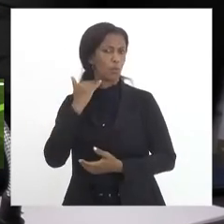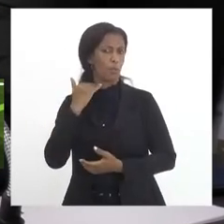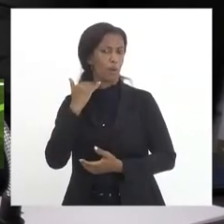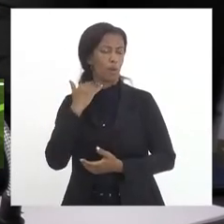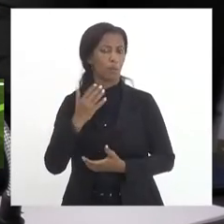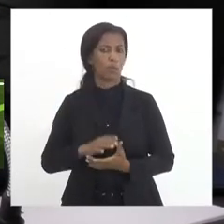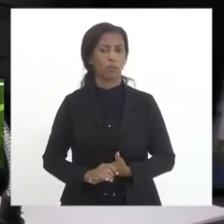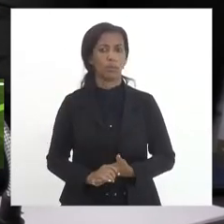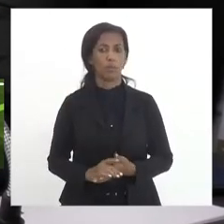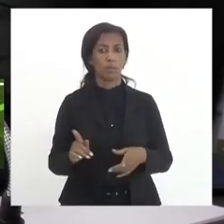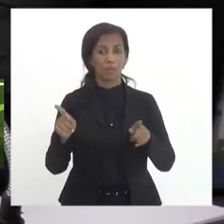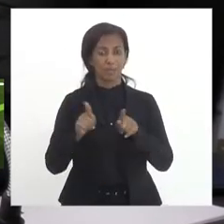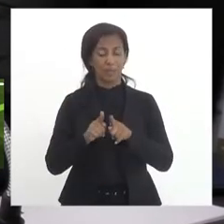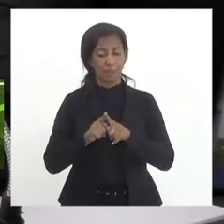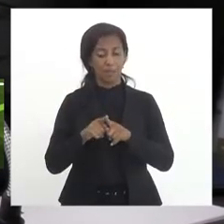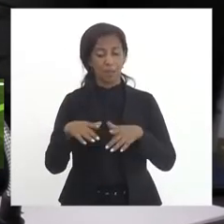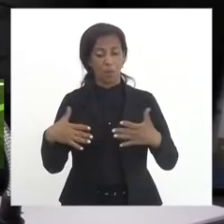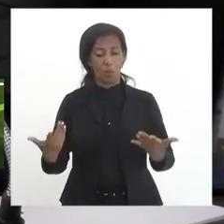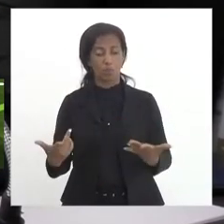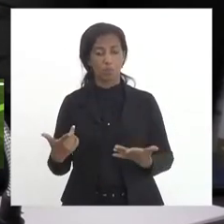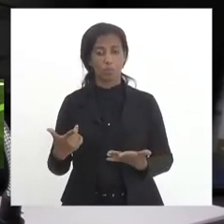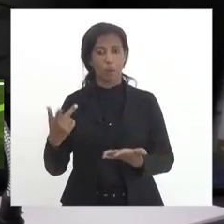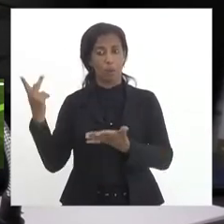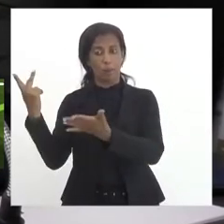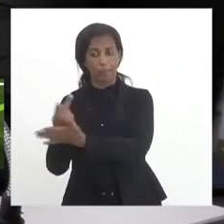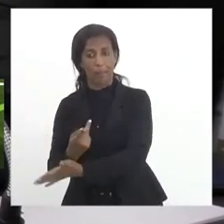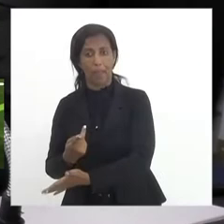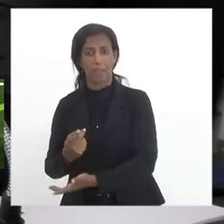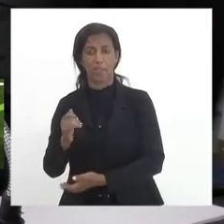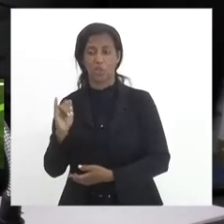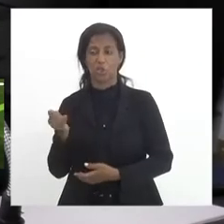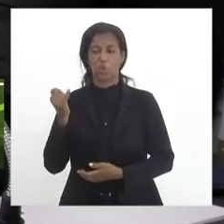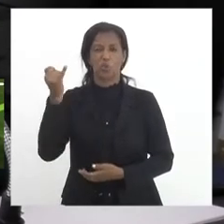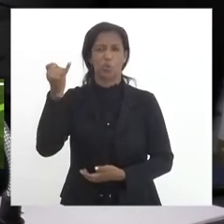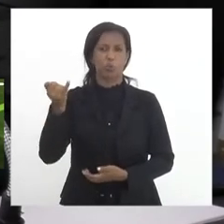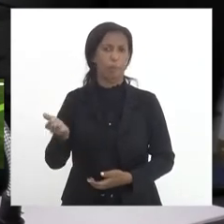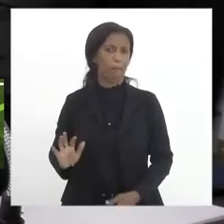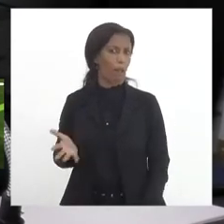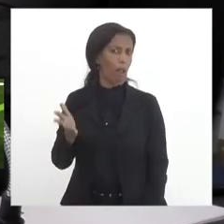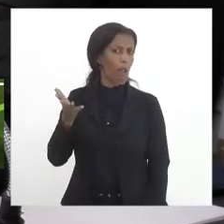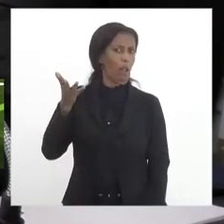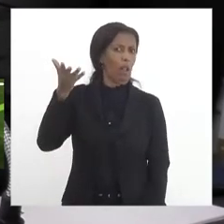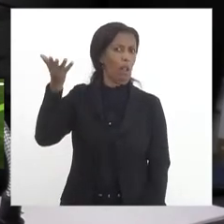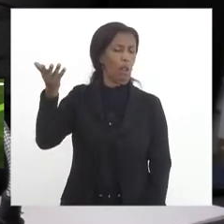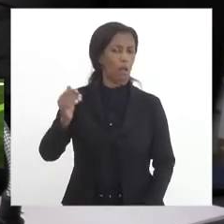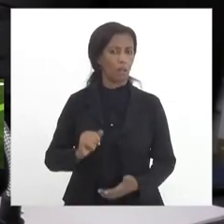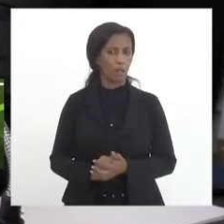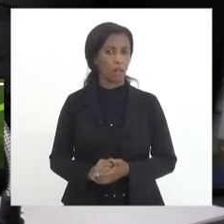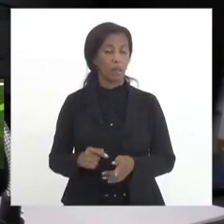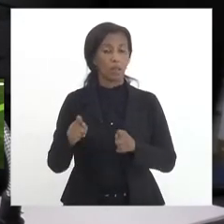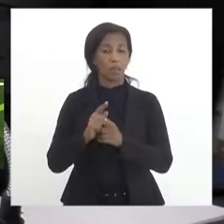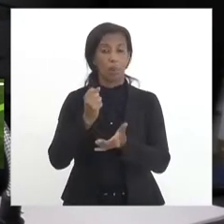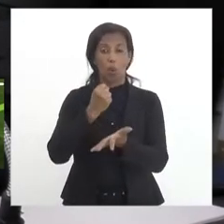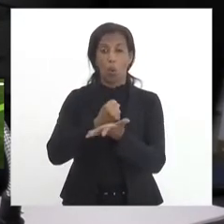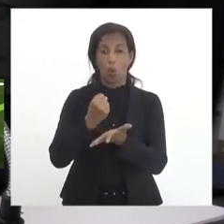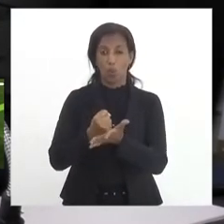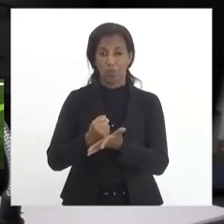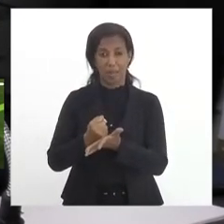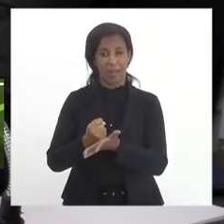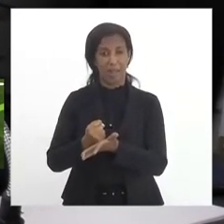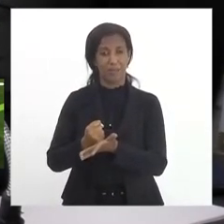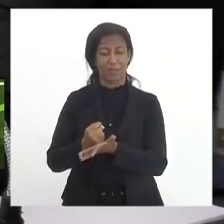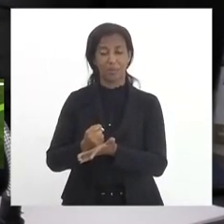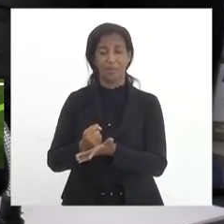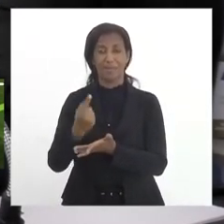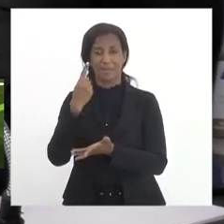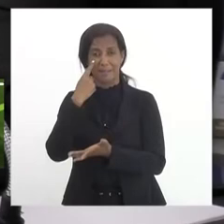há uma incidência recorrente de juros abusivos de revisão de contratos abusivos por